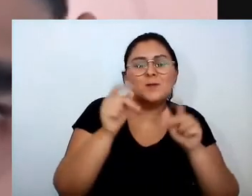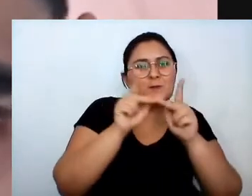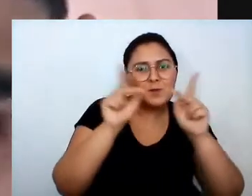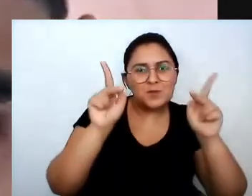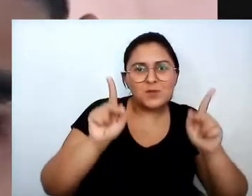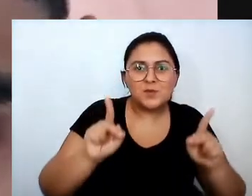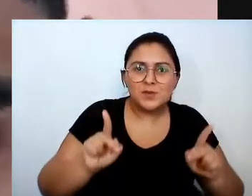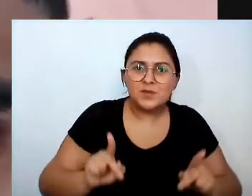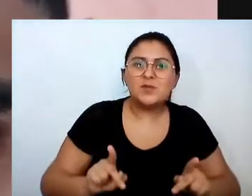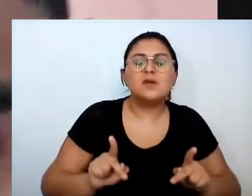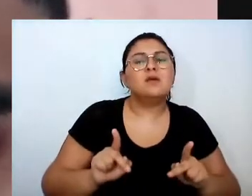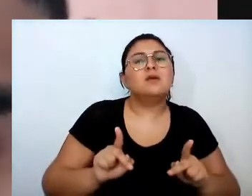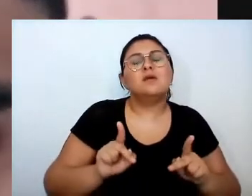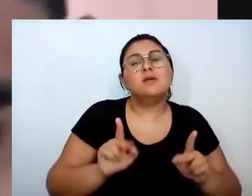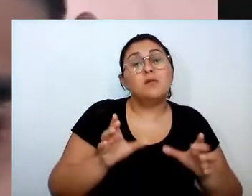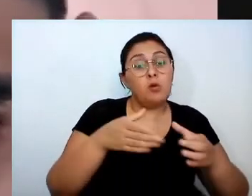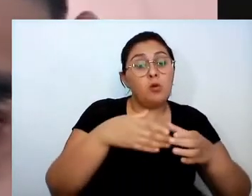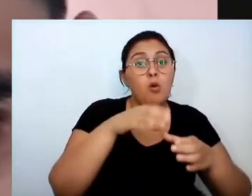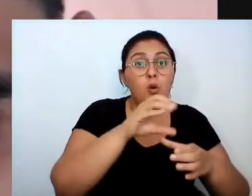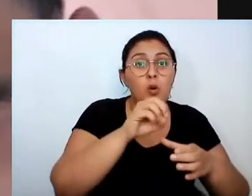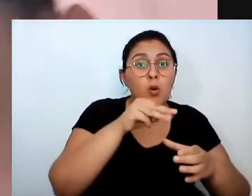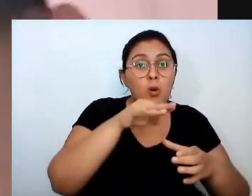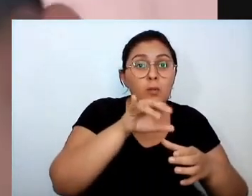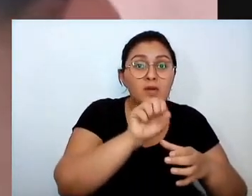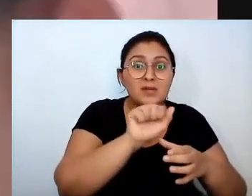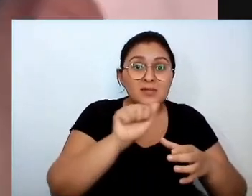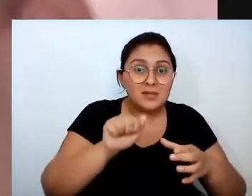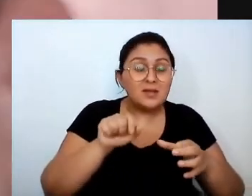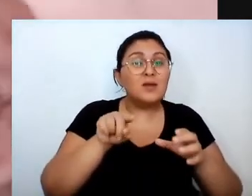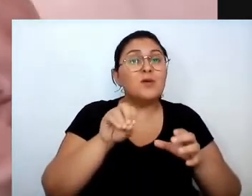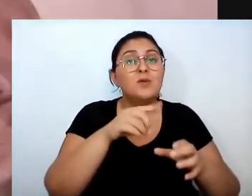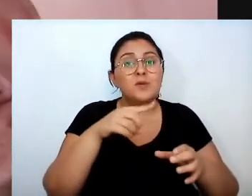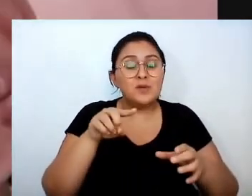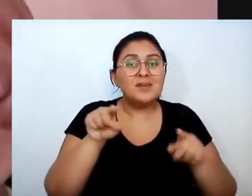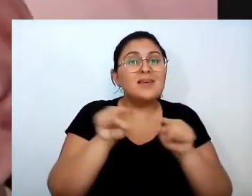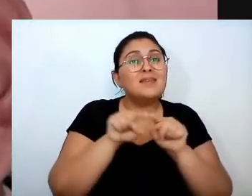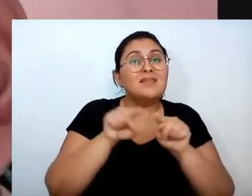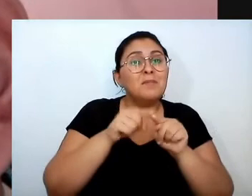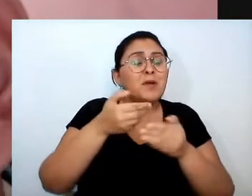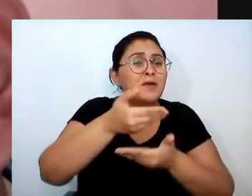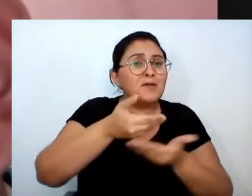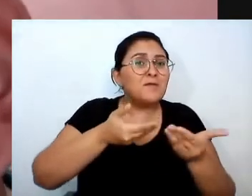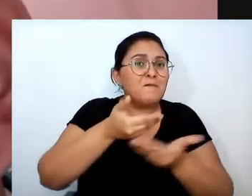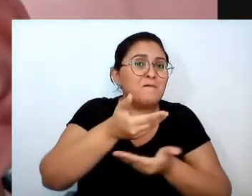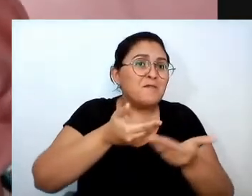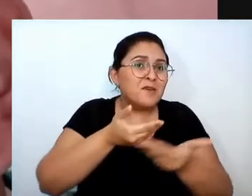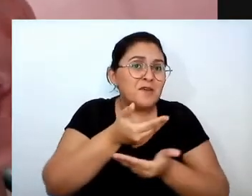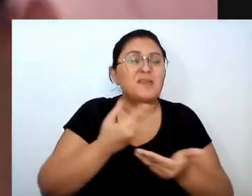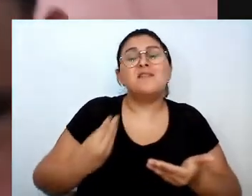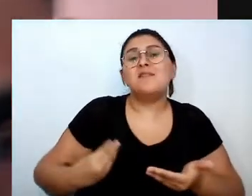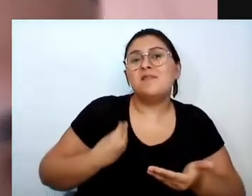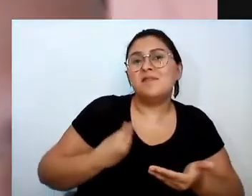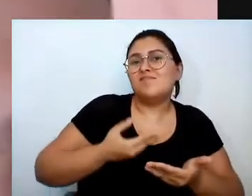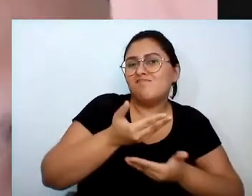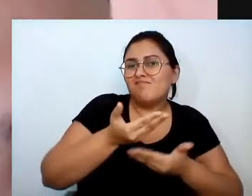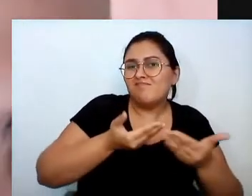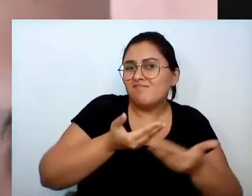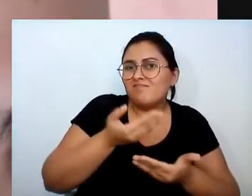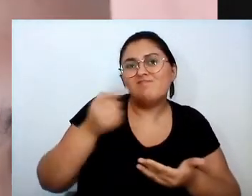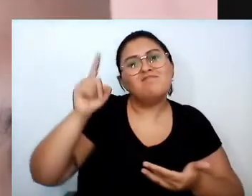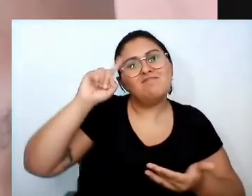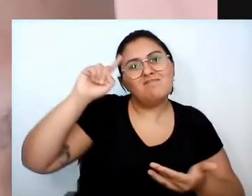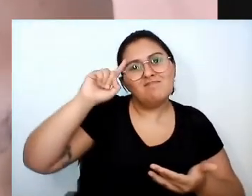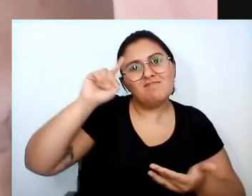projetos, vem contribuindo muito na questão das comissões, né? e também com o convívio, né? O próprio convívio nos